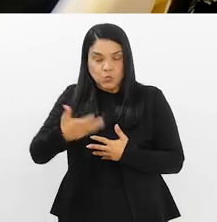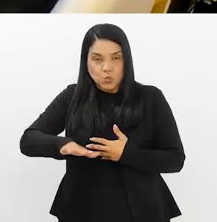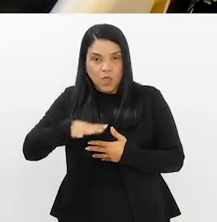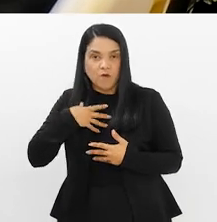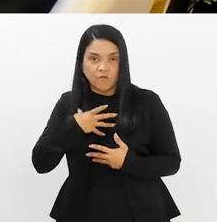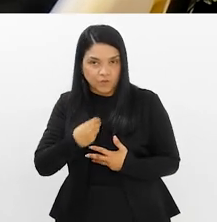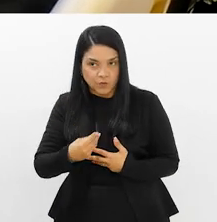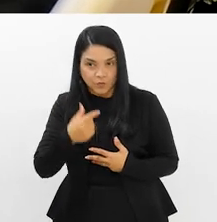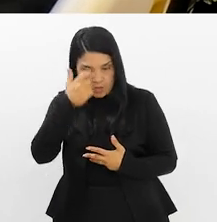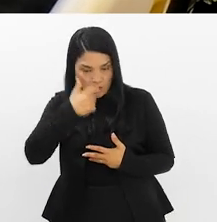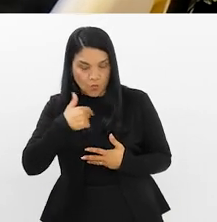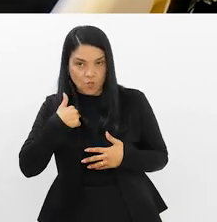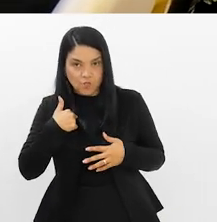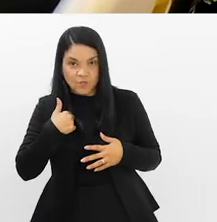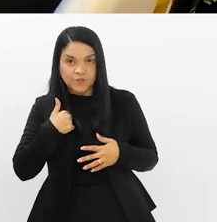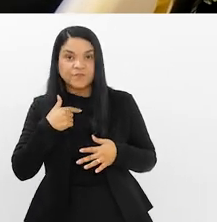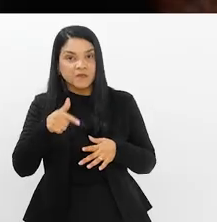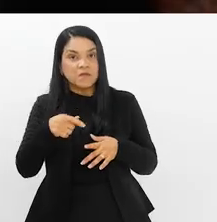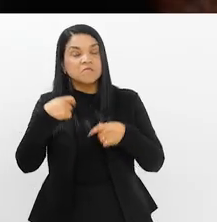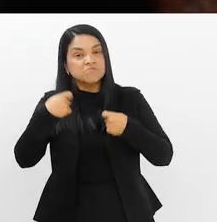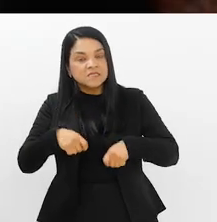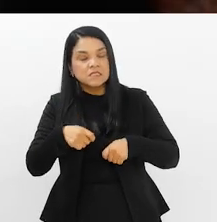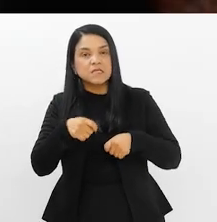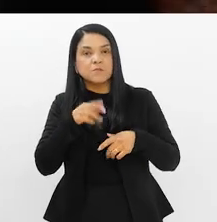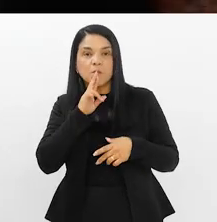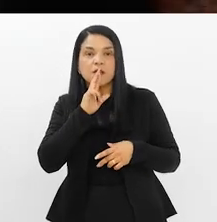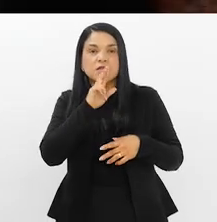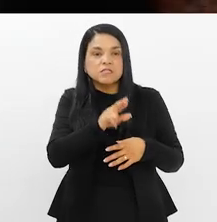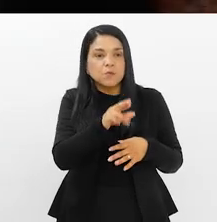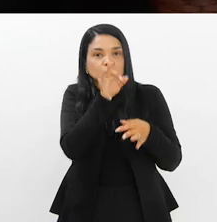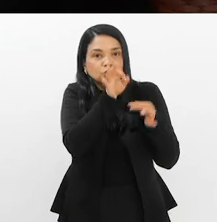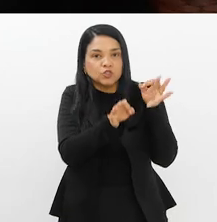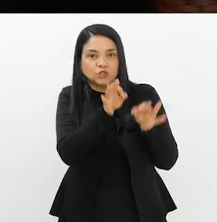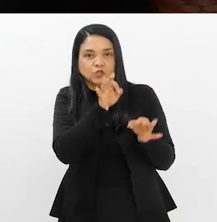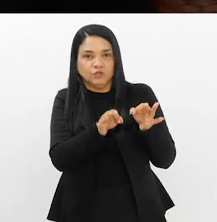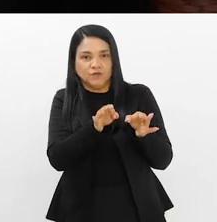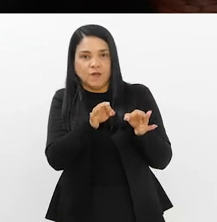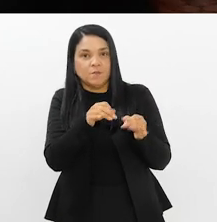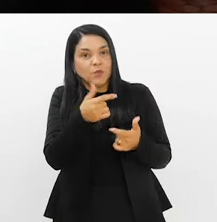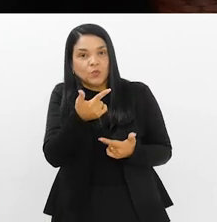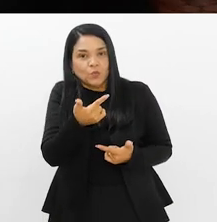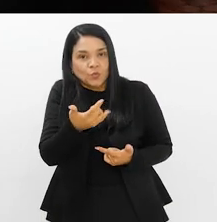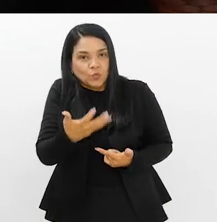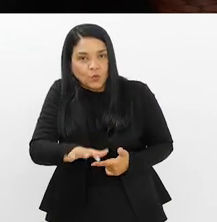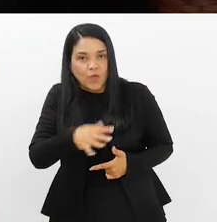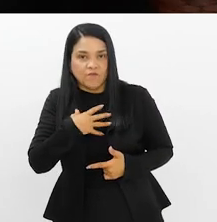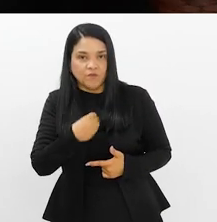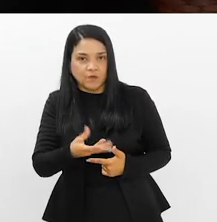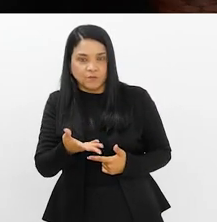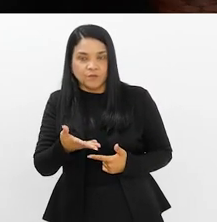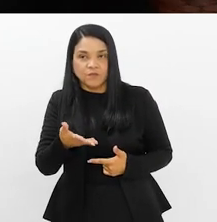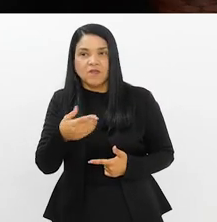Mas por quê? É como se a gente tivesse sempre que ter uma justificativa para não ter filhos.